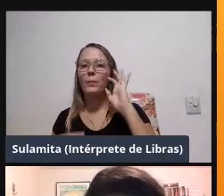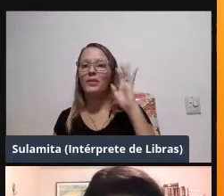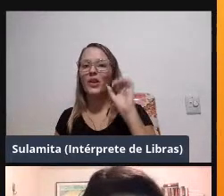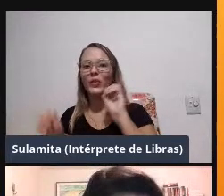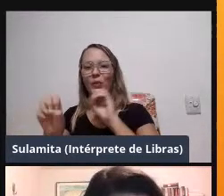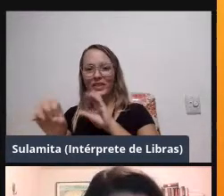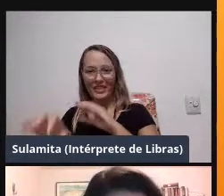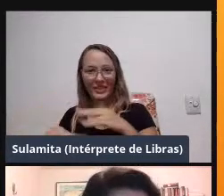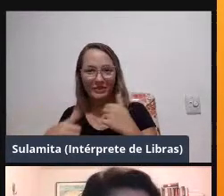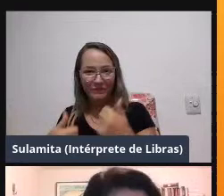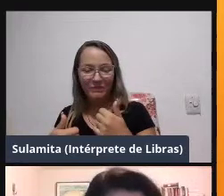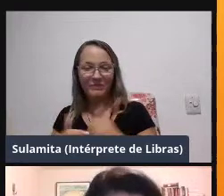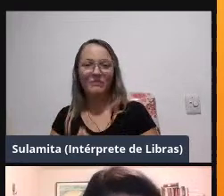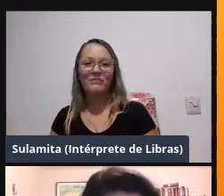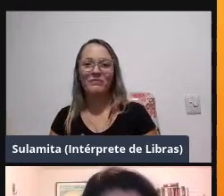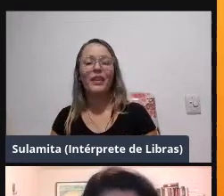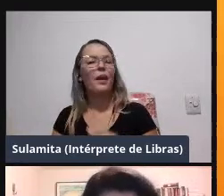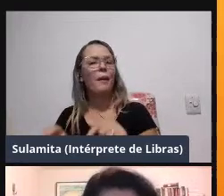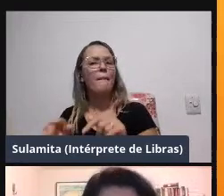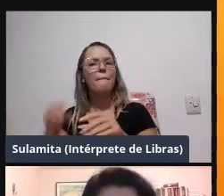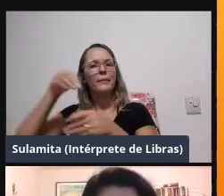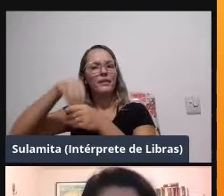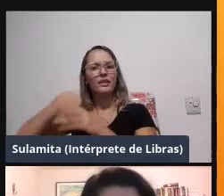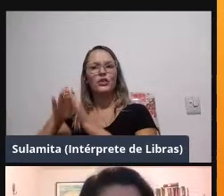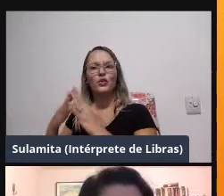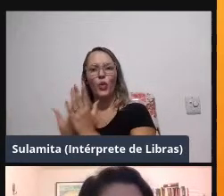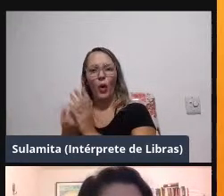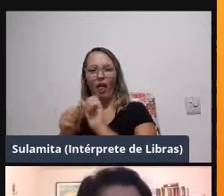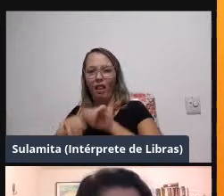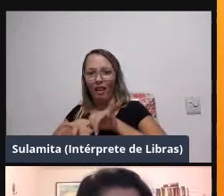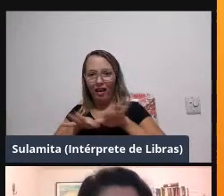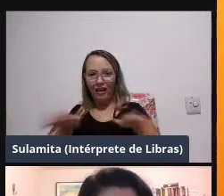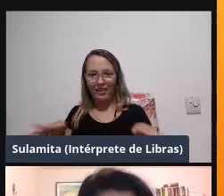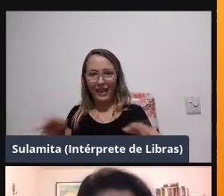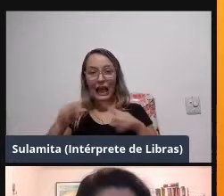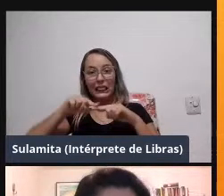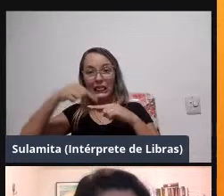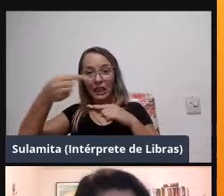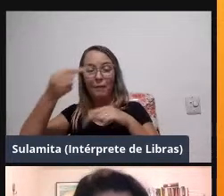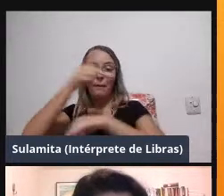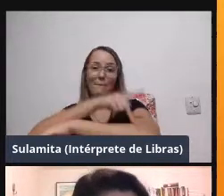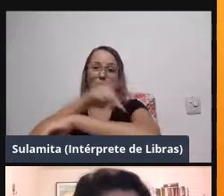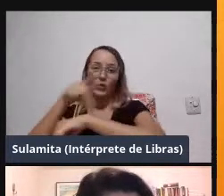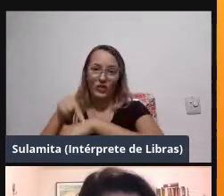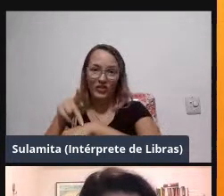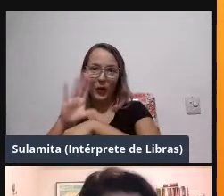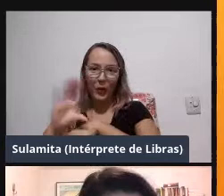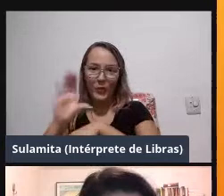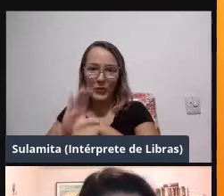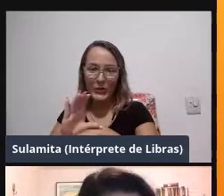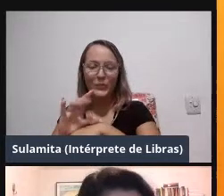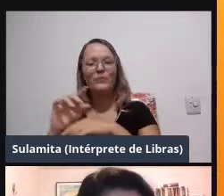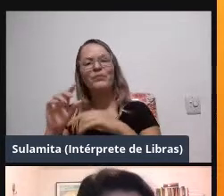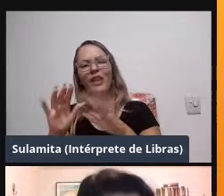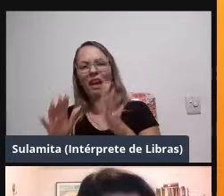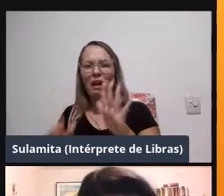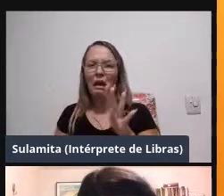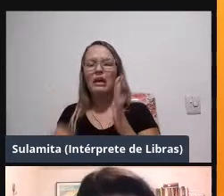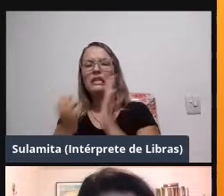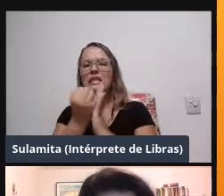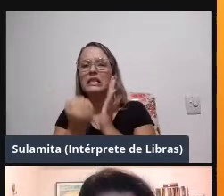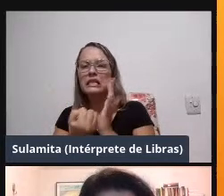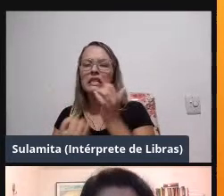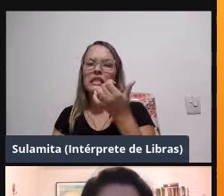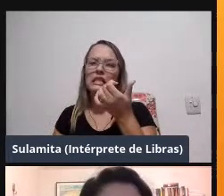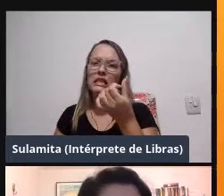para cursos em escola normal e depois cursos de pedagogia, e num terceiro momento, já depois, lá para os anos 60,